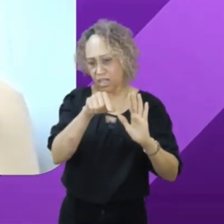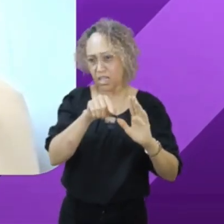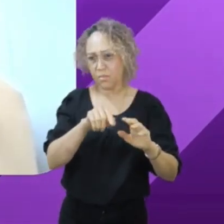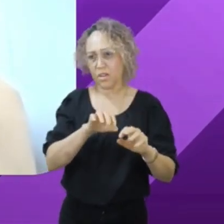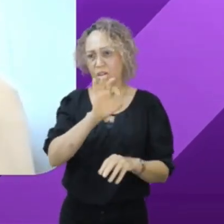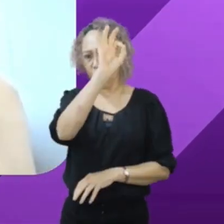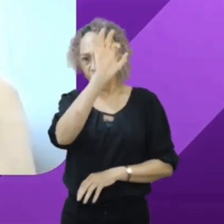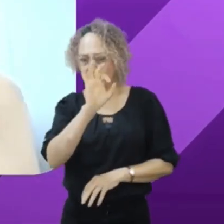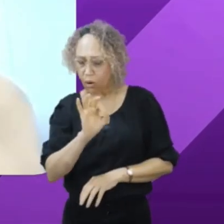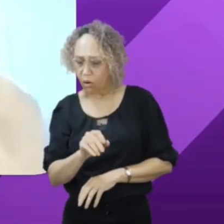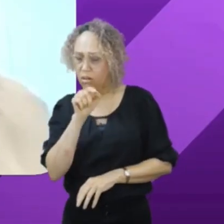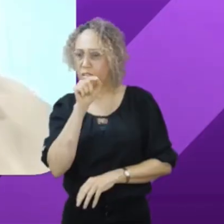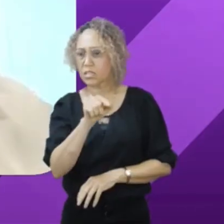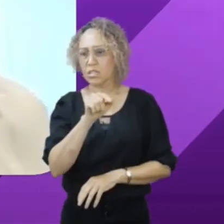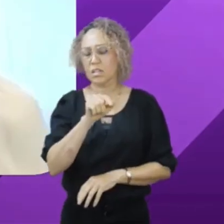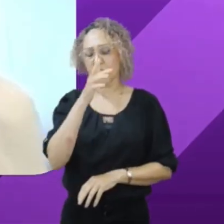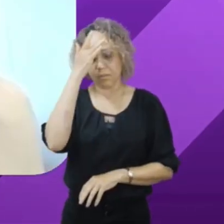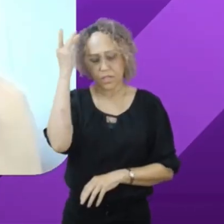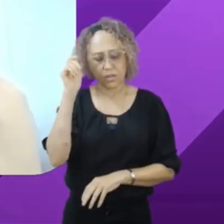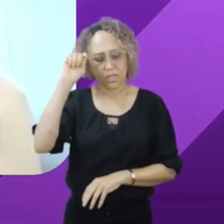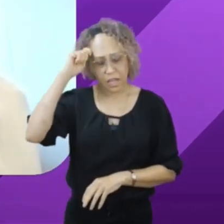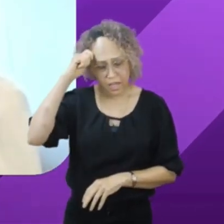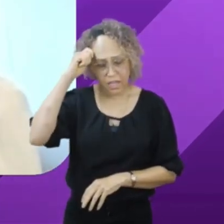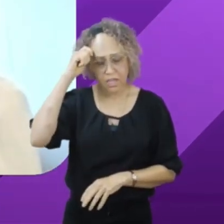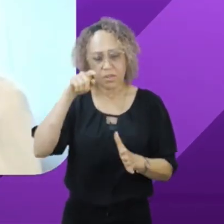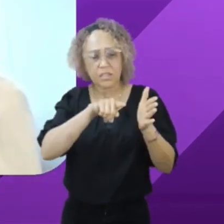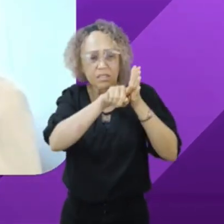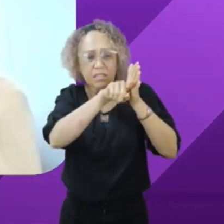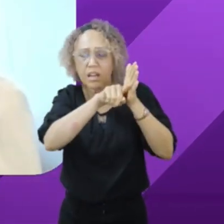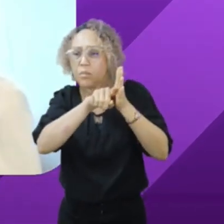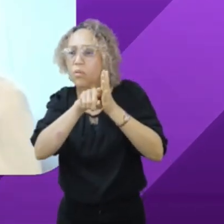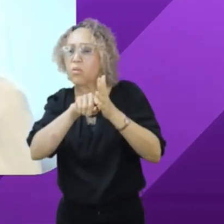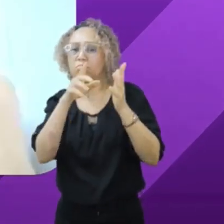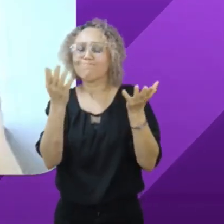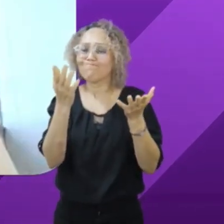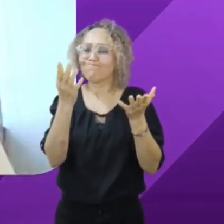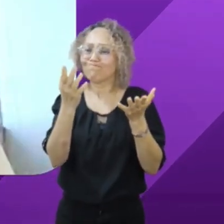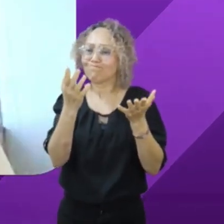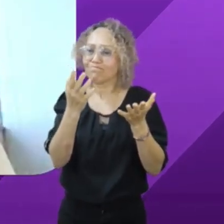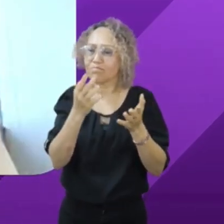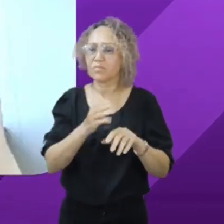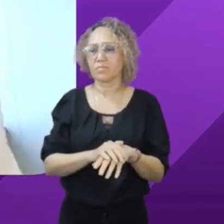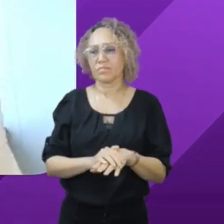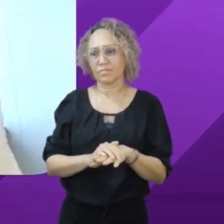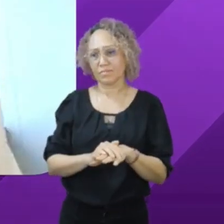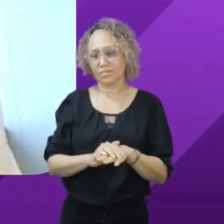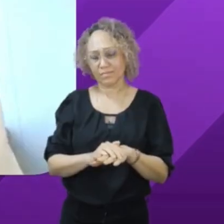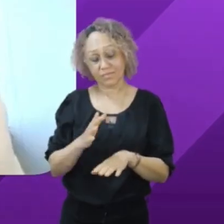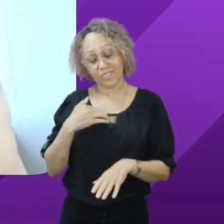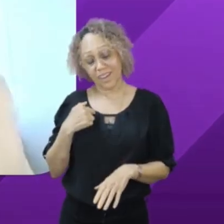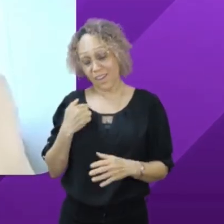criminológica mais completa, efetiva, da complexidade da vida. E aí, como uma psicóloga da